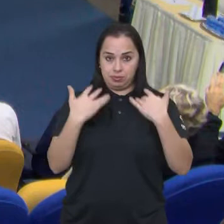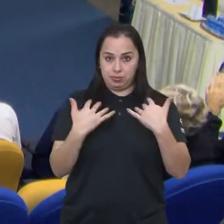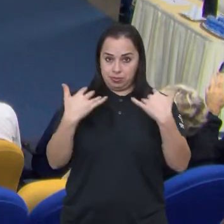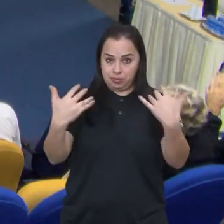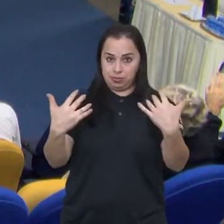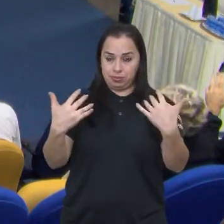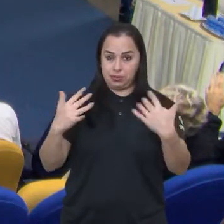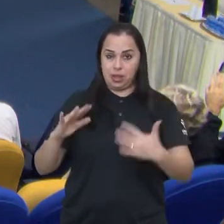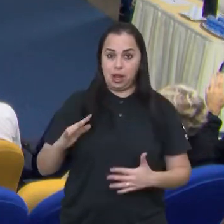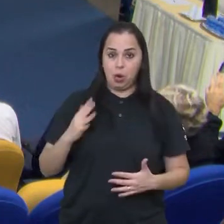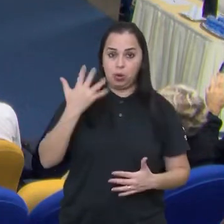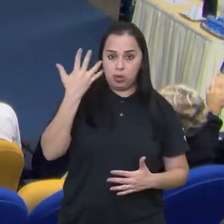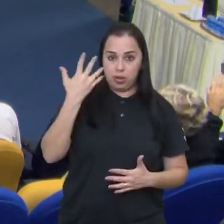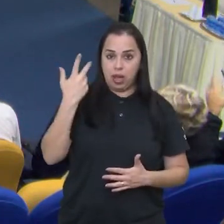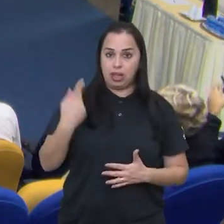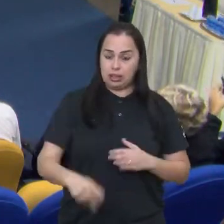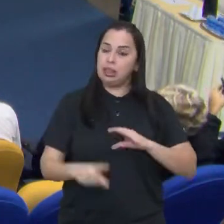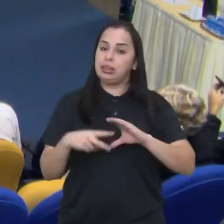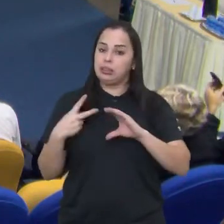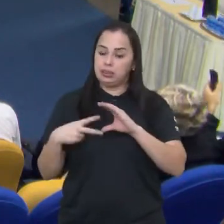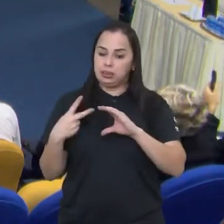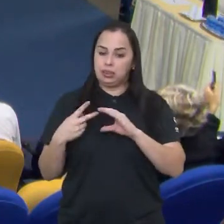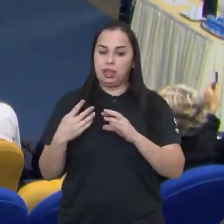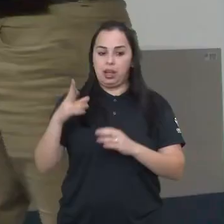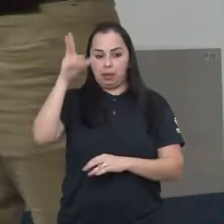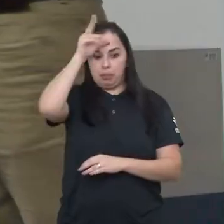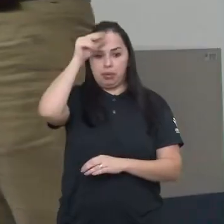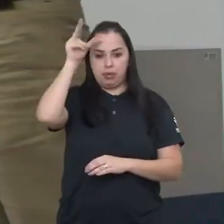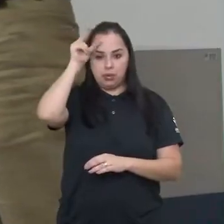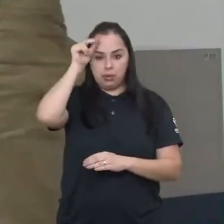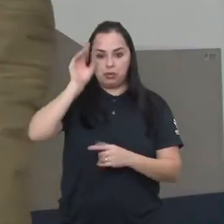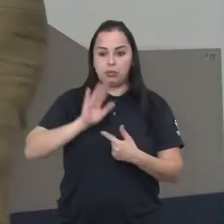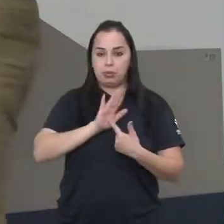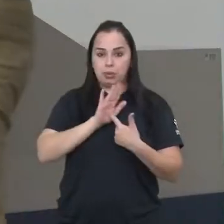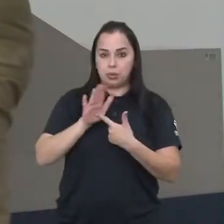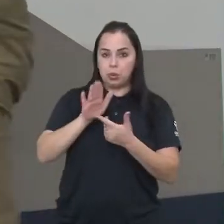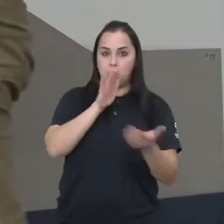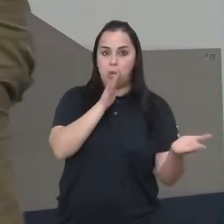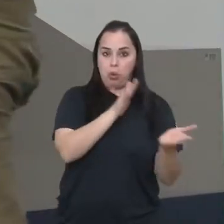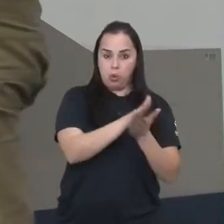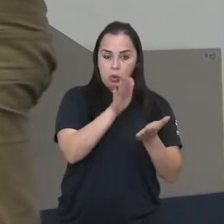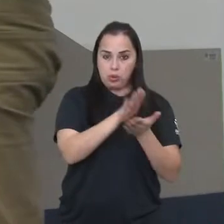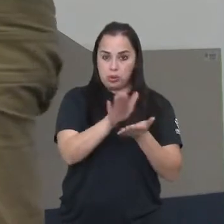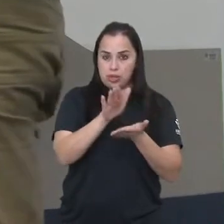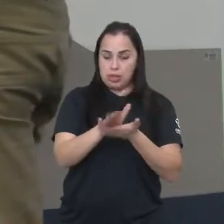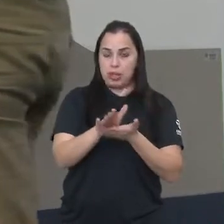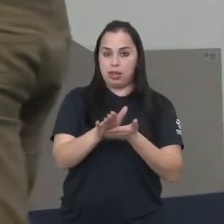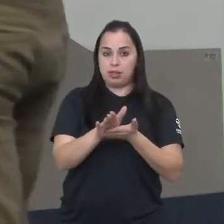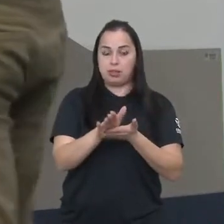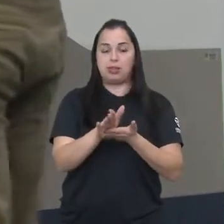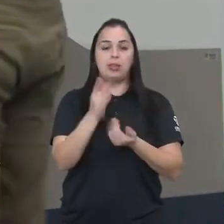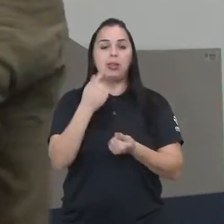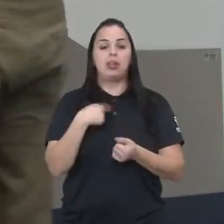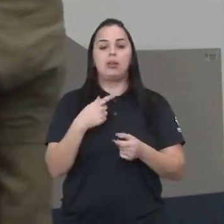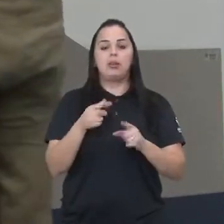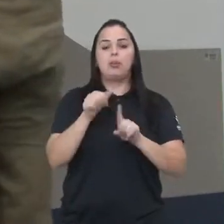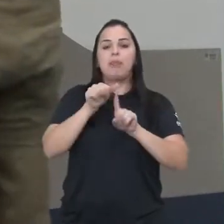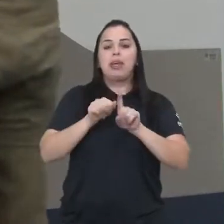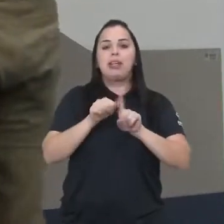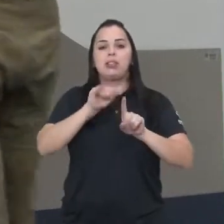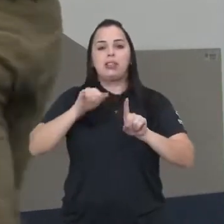pública realizada na Câmara, a Prefeitura apresentou o balanço das metas fiscais referentes ao primeiro quadrimestre